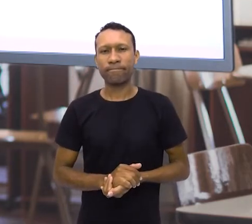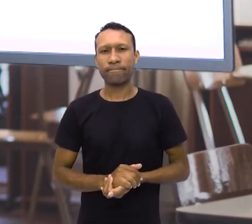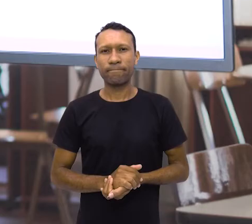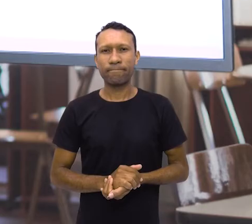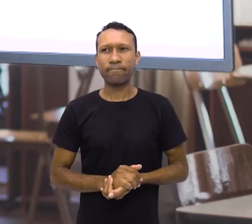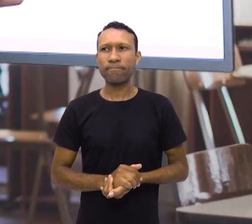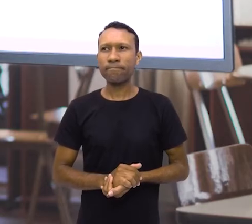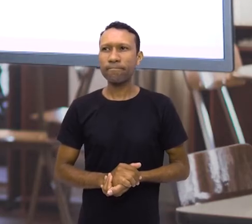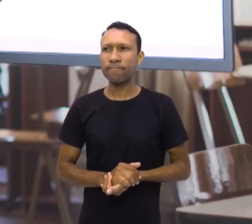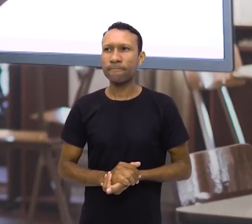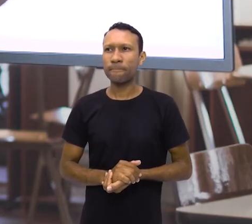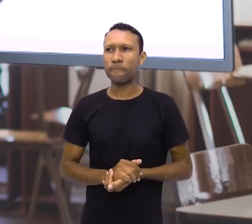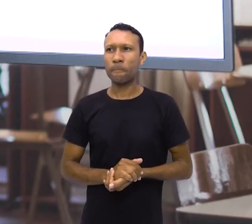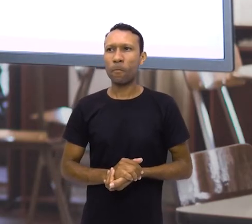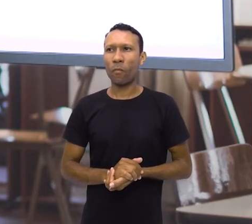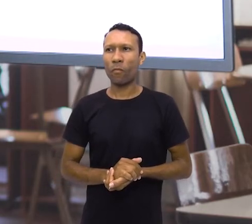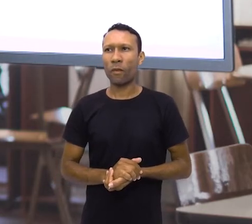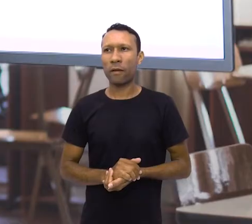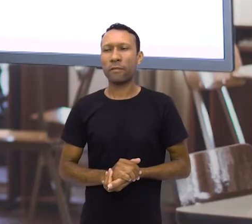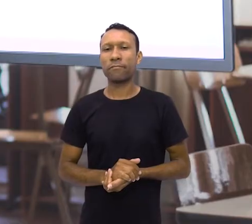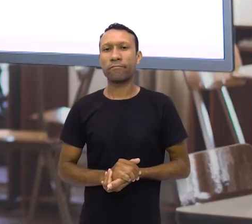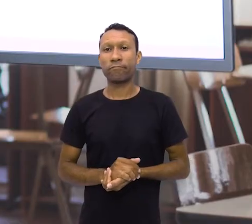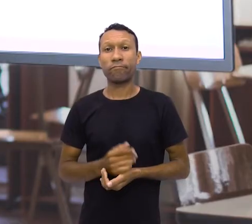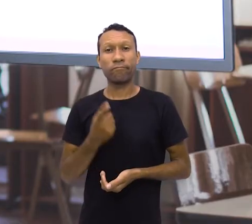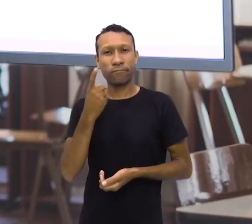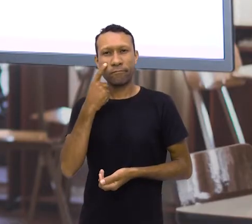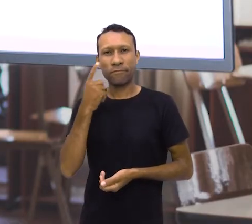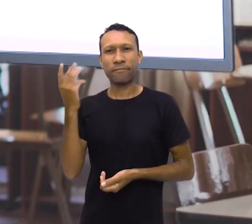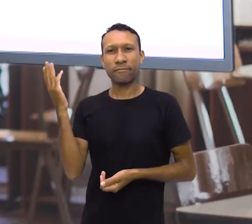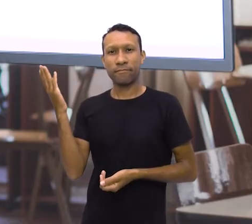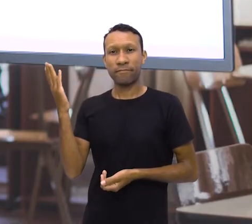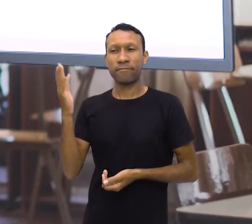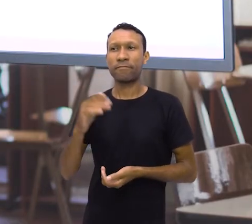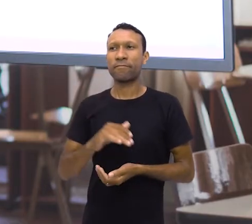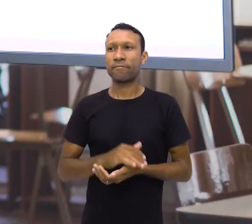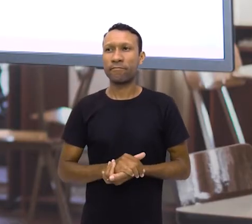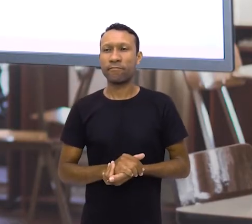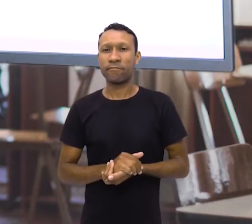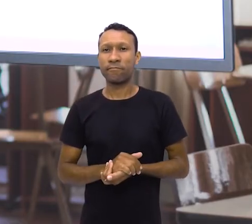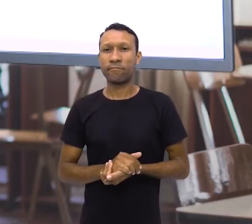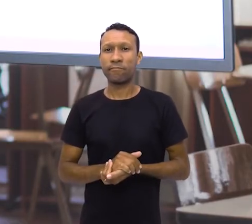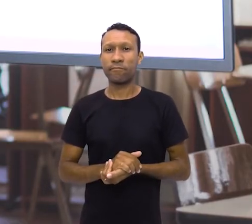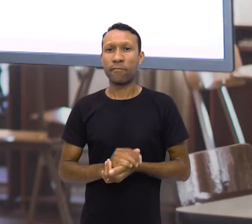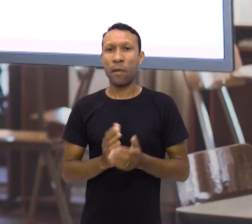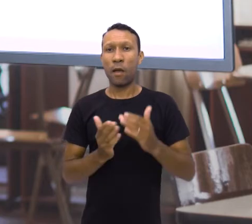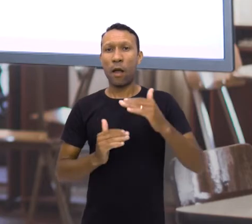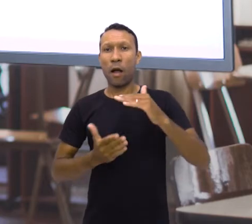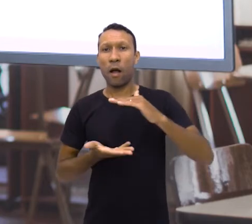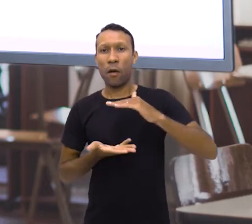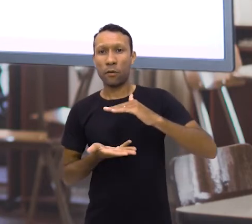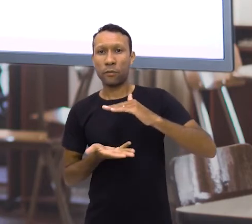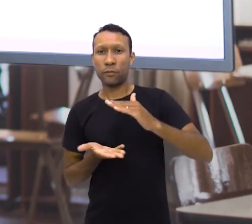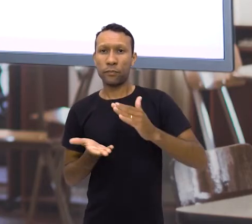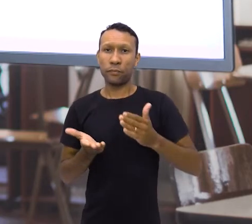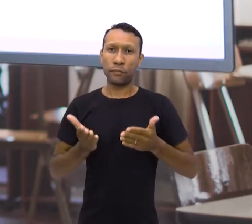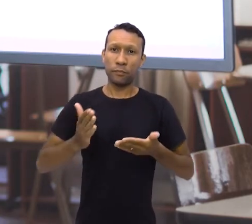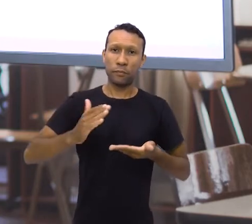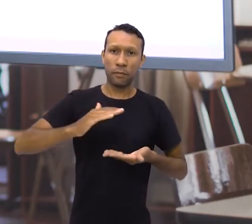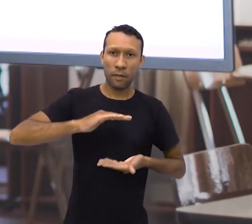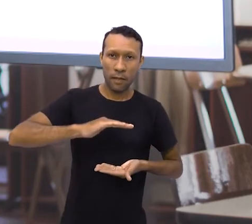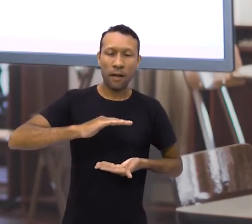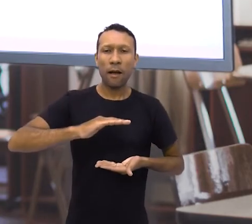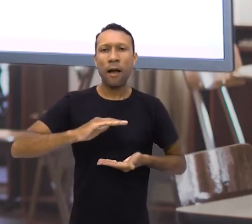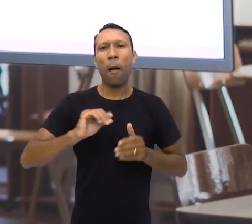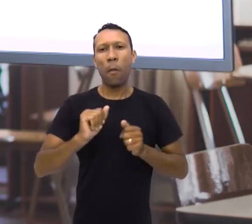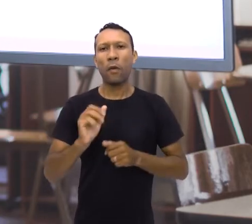Então, a figura, o lilás está embaixo, o verde está em cima. Quando eu fiz a rotação, o verde ficou embaixo, o lilás